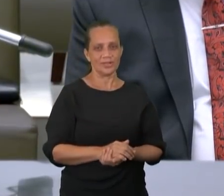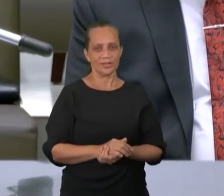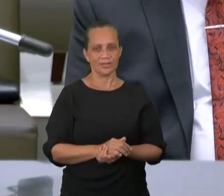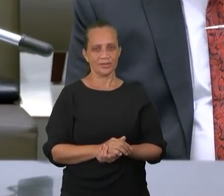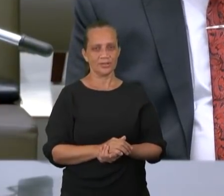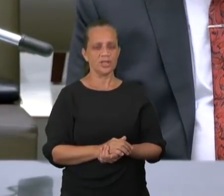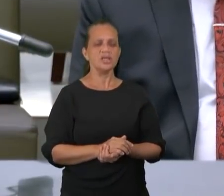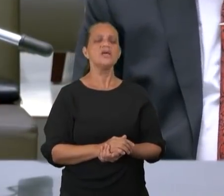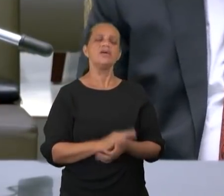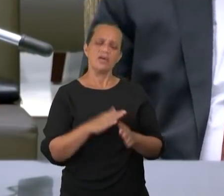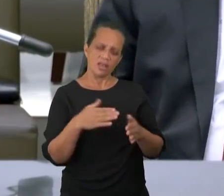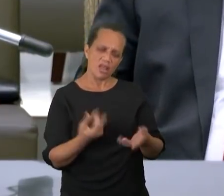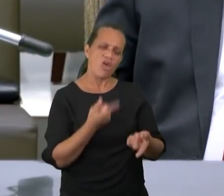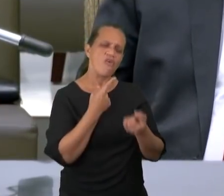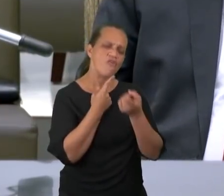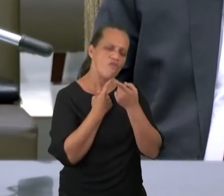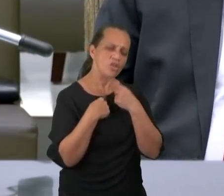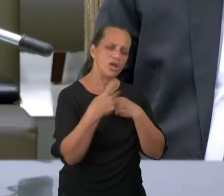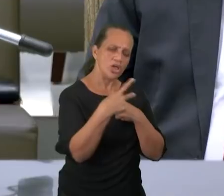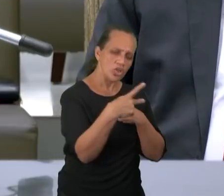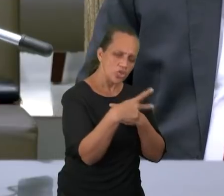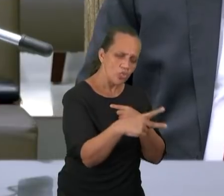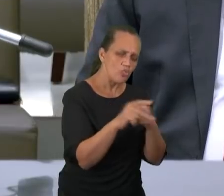seja feito conforme a tua petição.